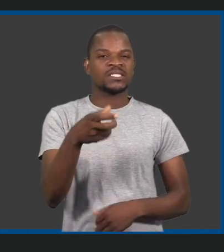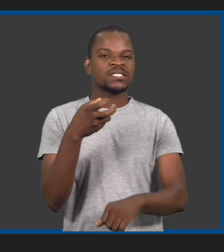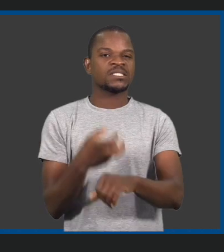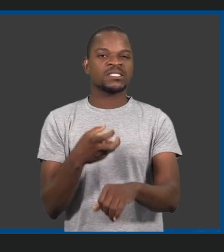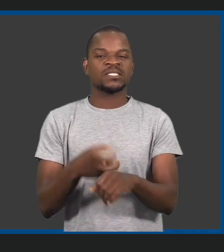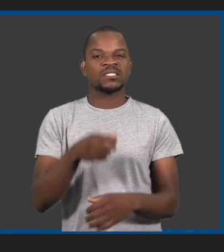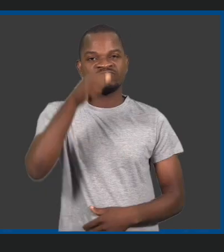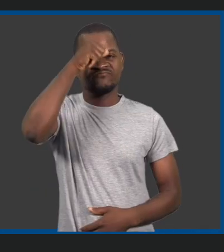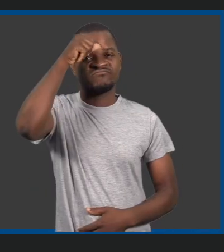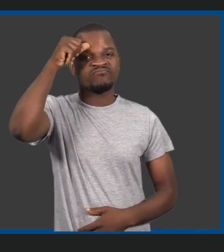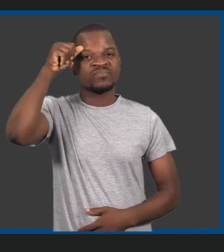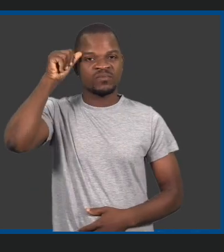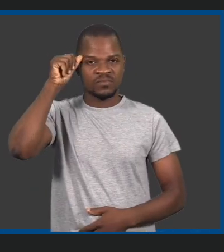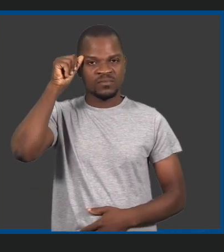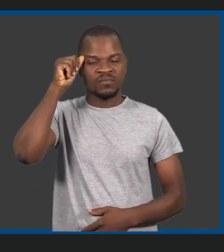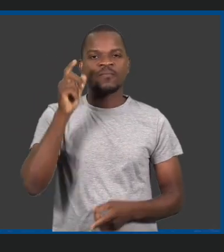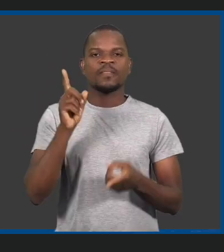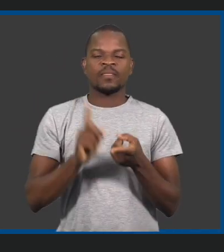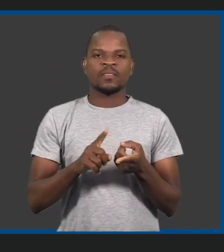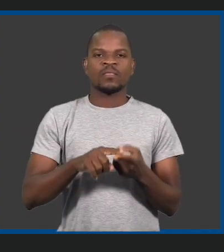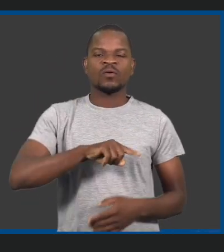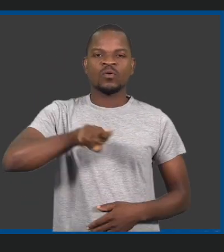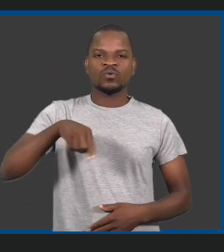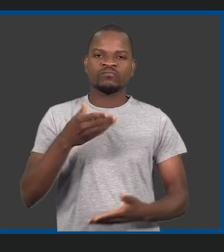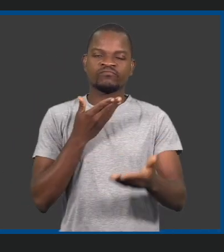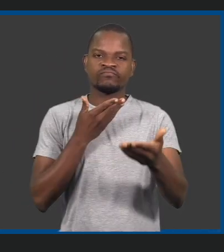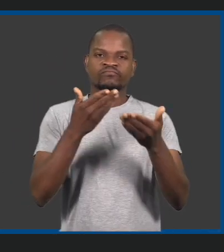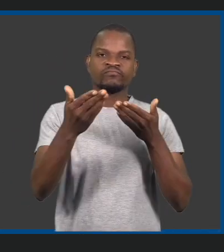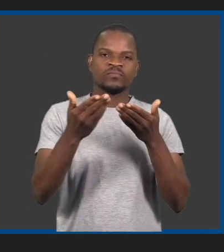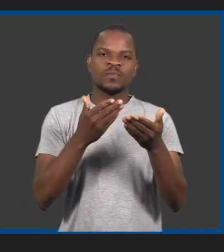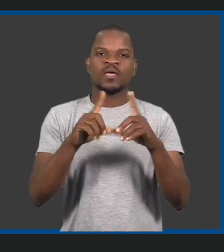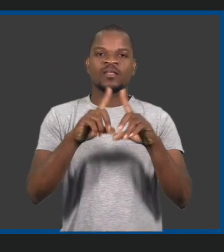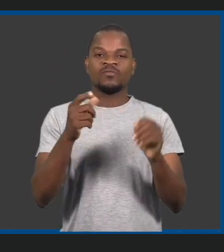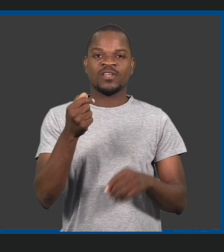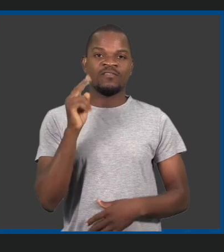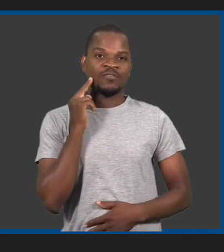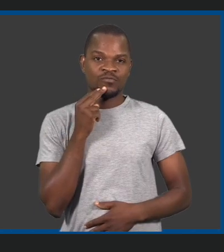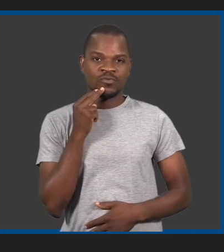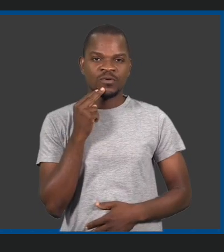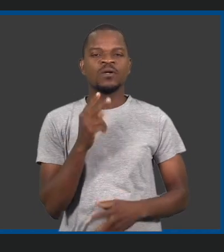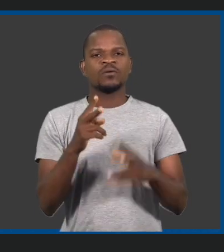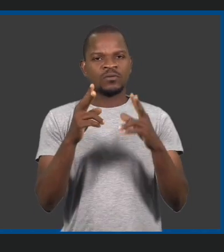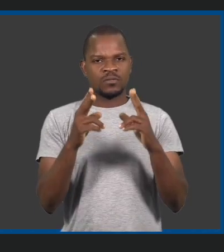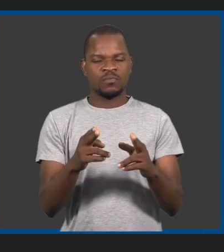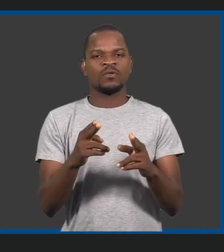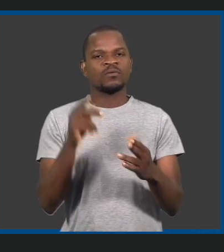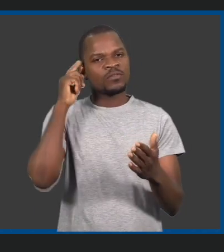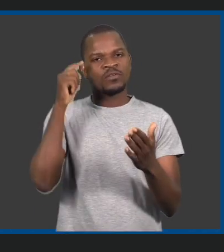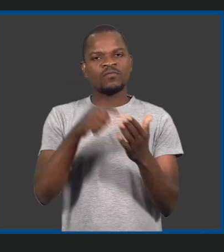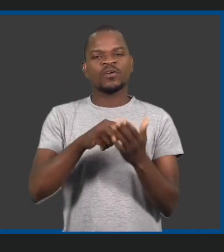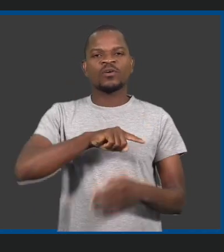o fato de que estamos a falar agora da TV Surdo é exatamente o egoísmo da nossa sociedade. É que